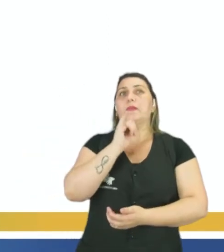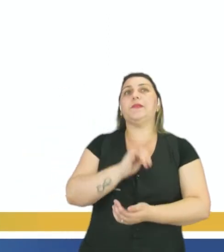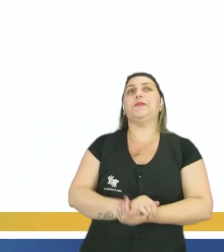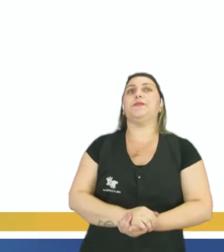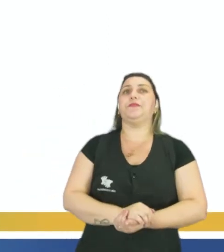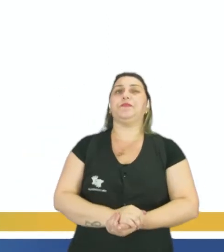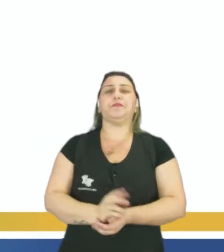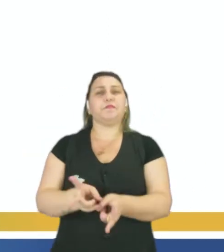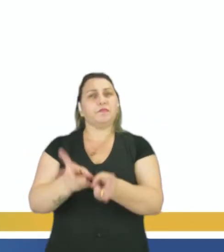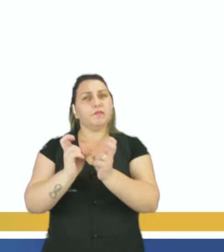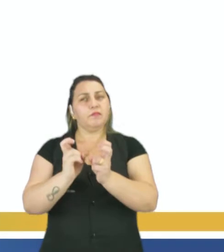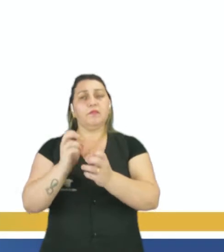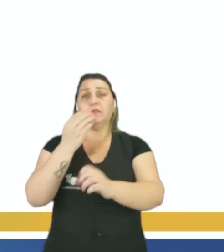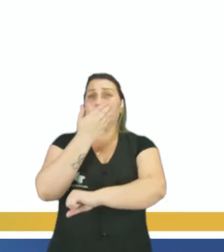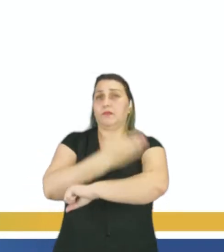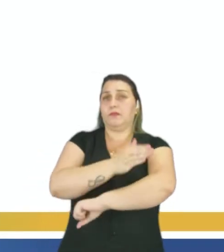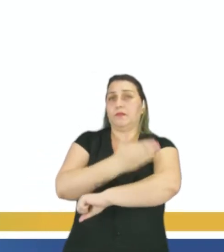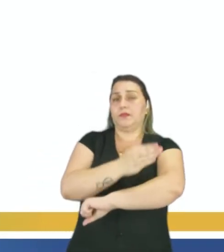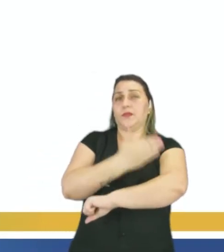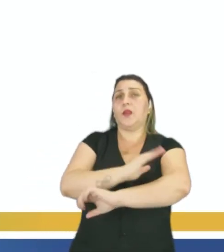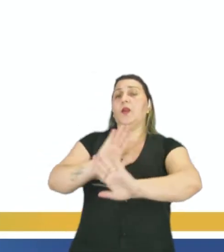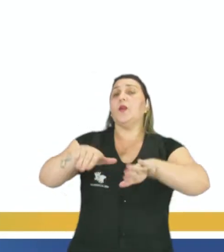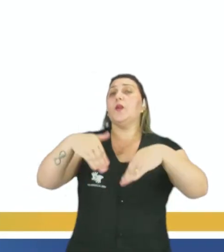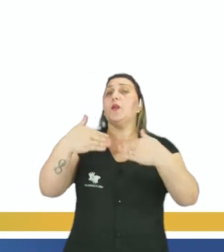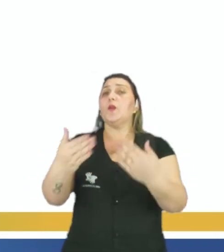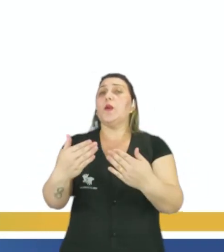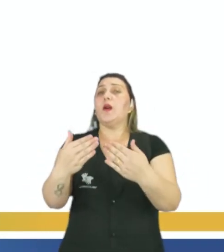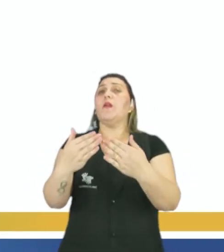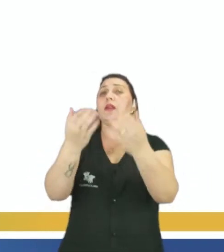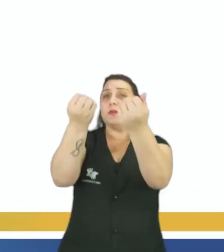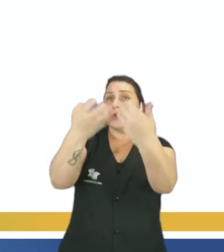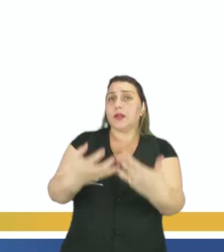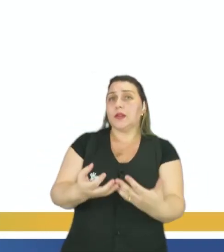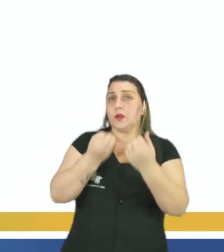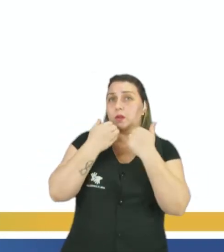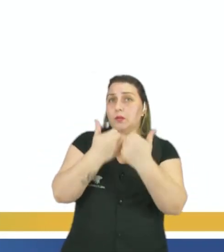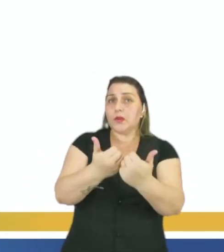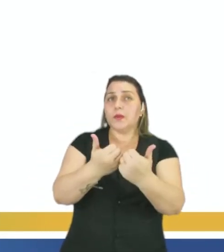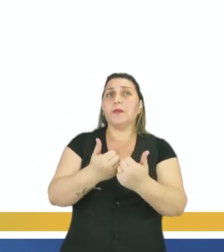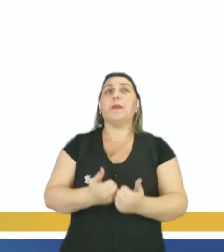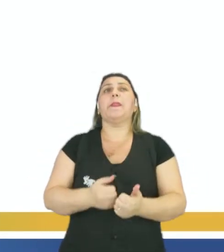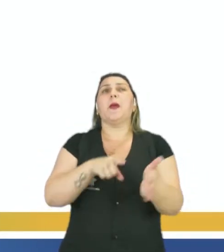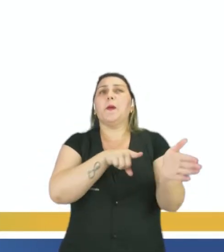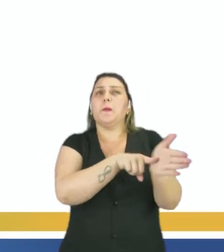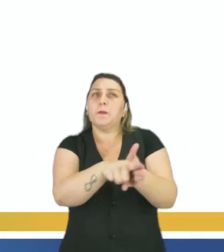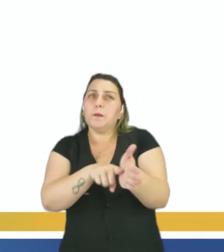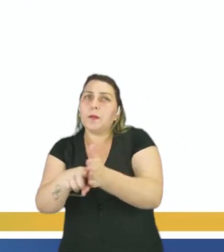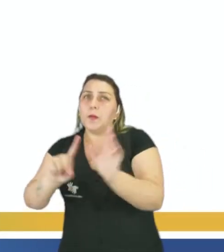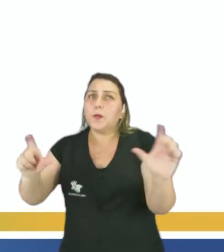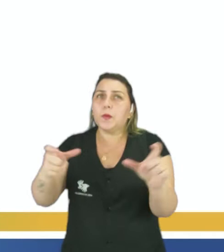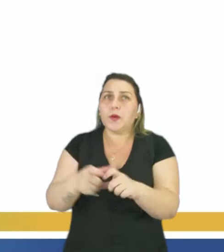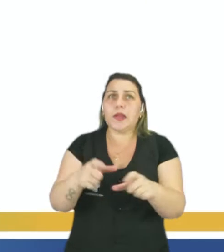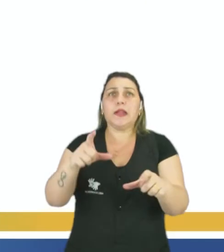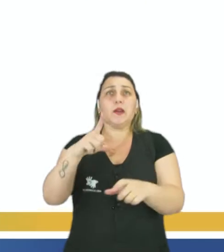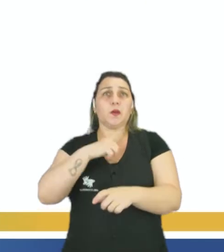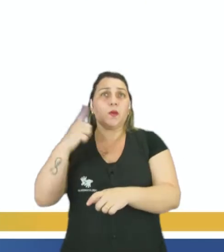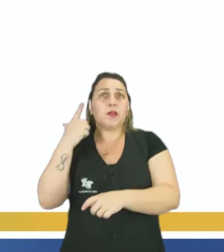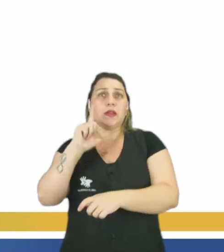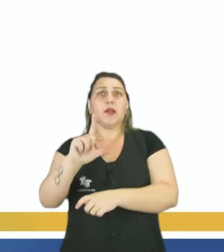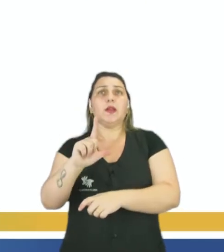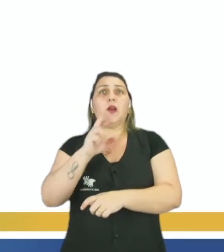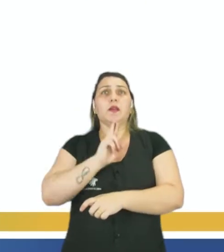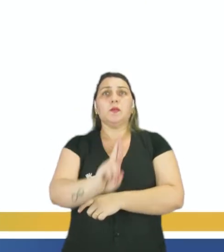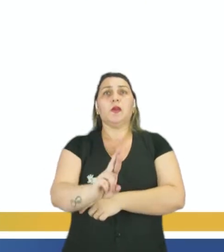vocês perceberem na prática qual é a definição dela. Tudo bem? Em uma pesquisa curta foi obtida o